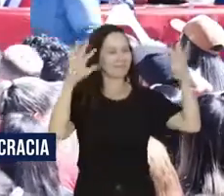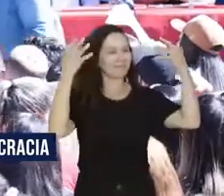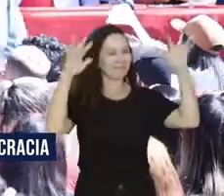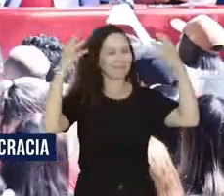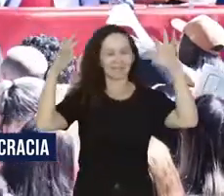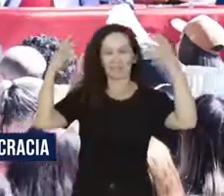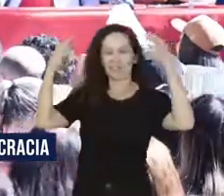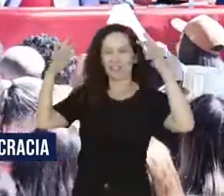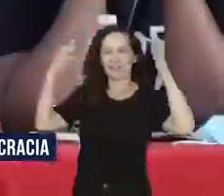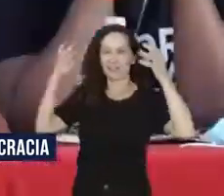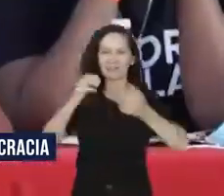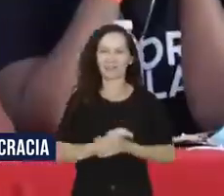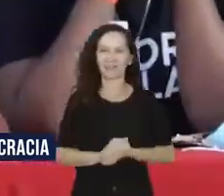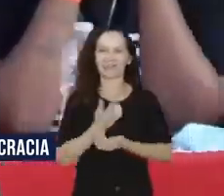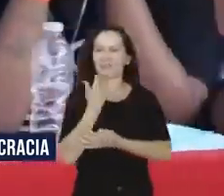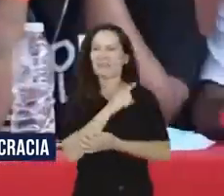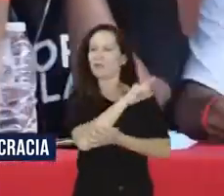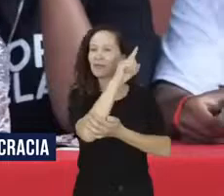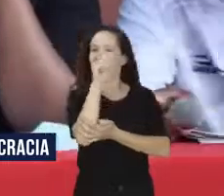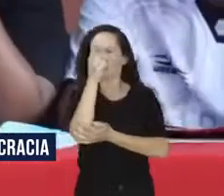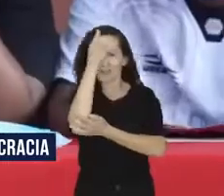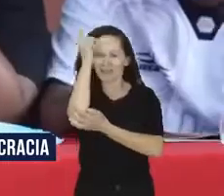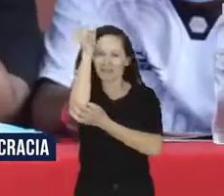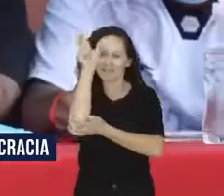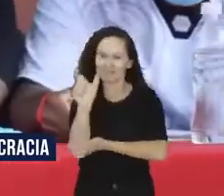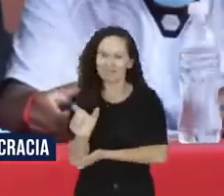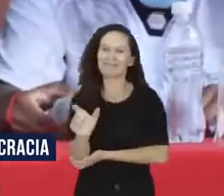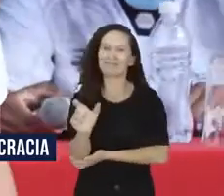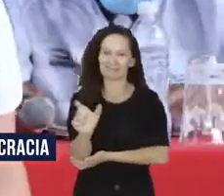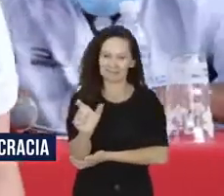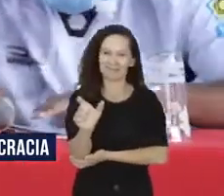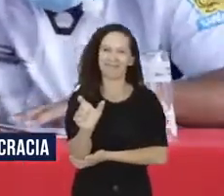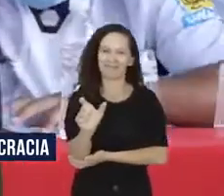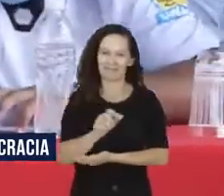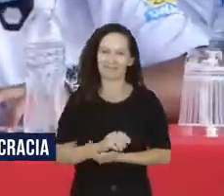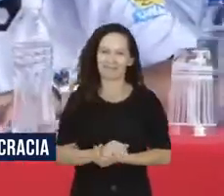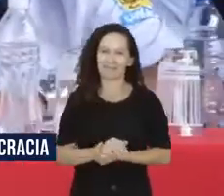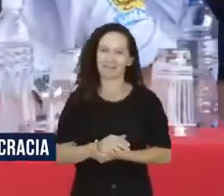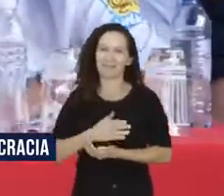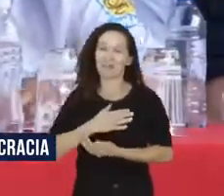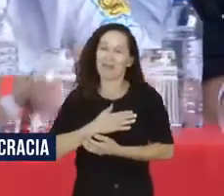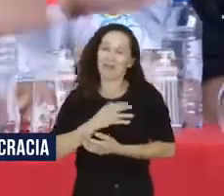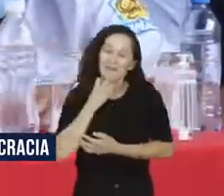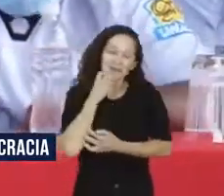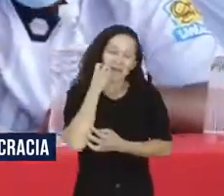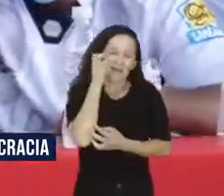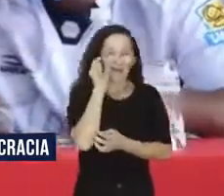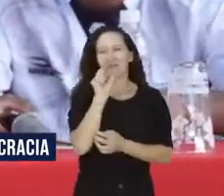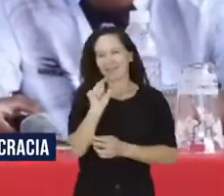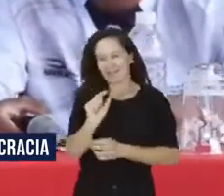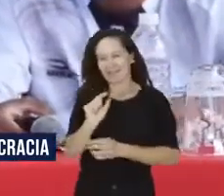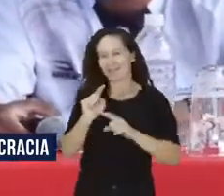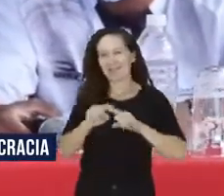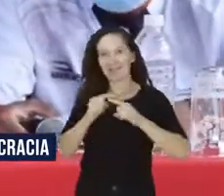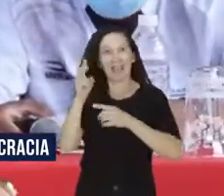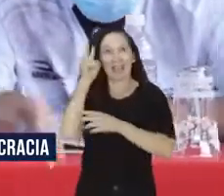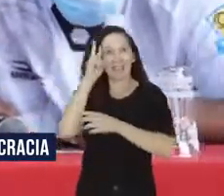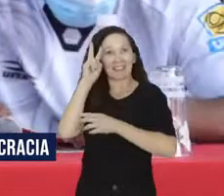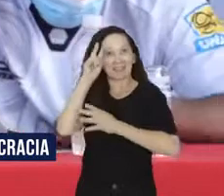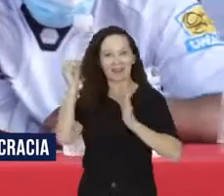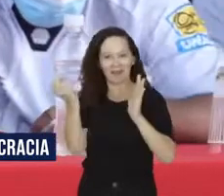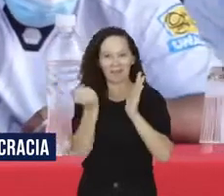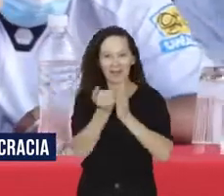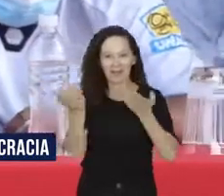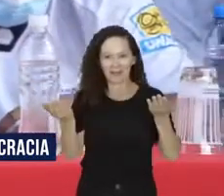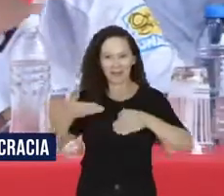Fernanda! Bom dia, gente! Eu tô um pouco com vergonha, né? Porque é muita história aqui, né? Olhando para essas